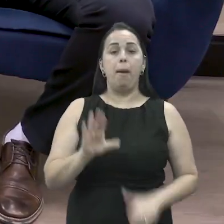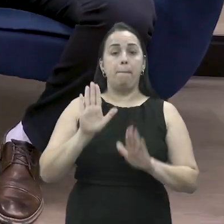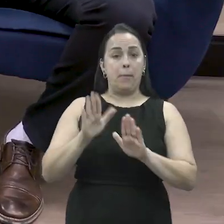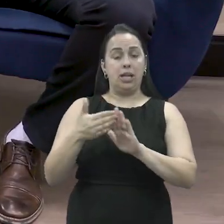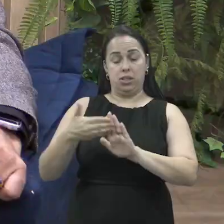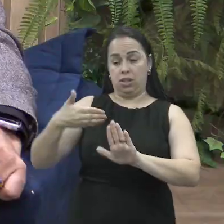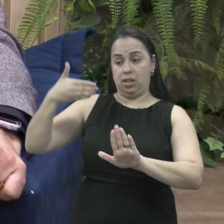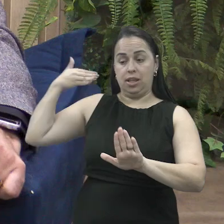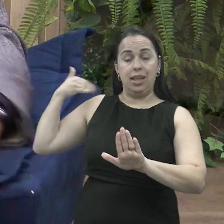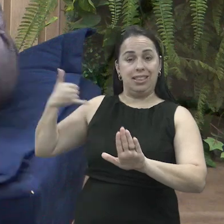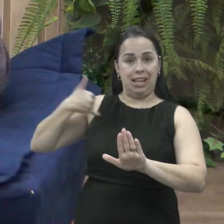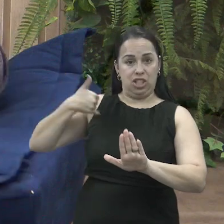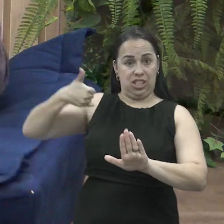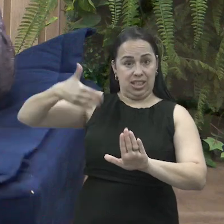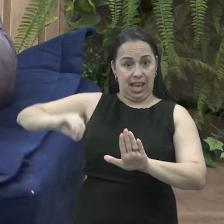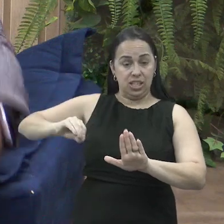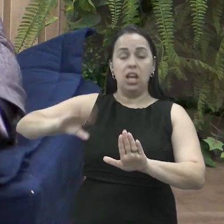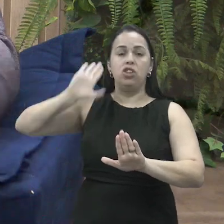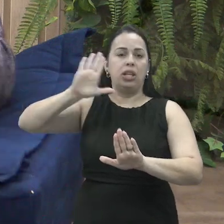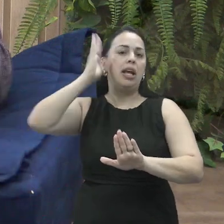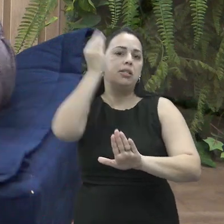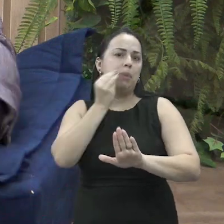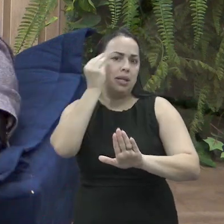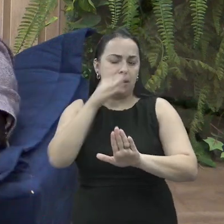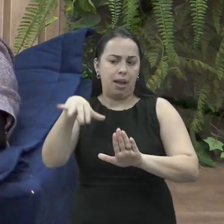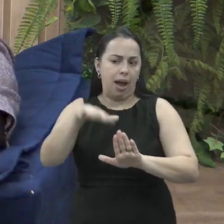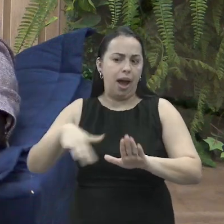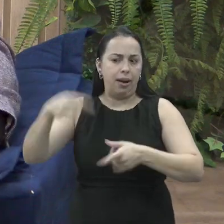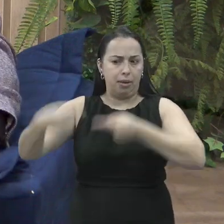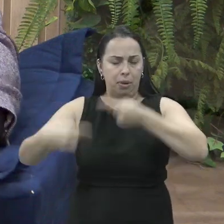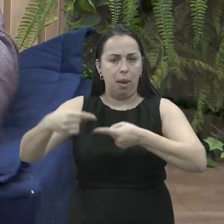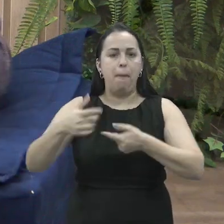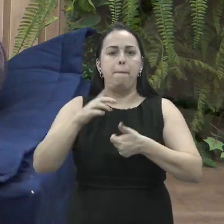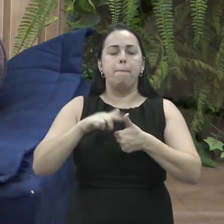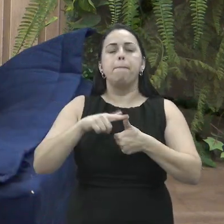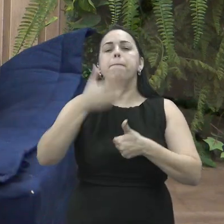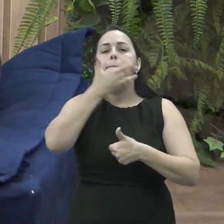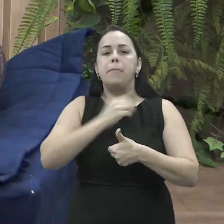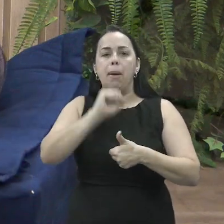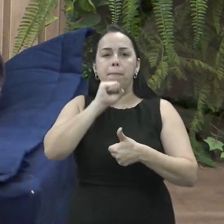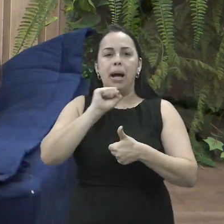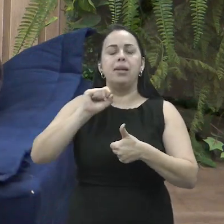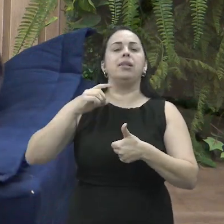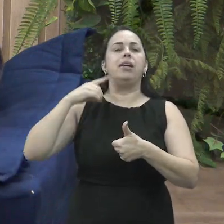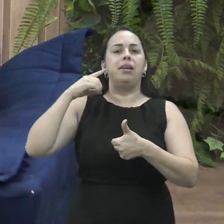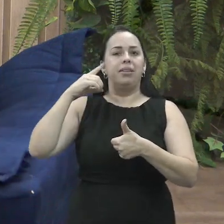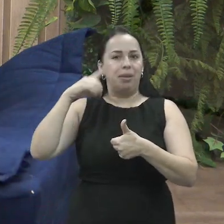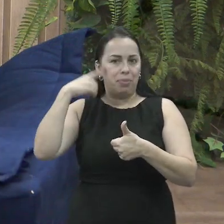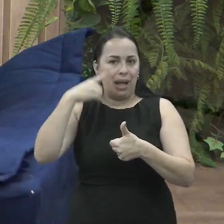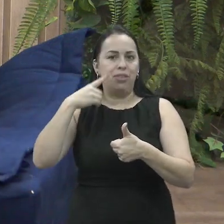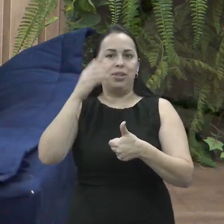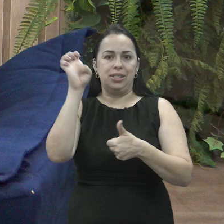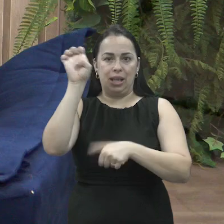50 anos de idade e desde os meus 10 anos de idade eu convivo com a política. Meu pai, Carlos Apolinário, foi deputado estadual, presidente da